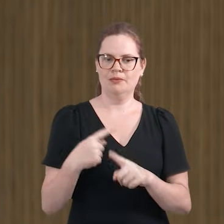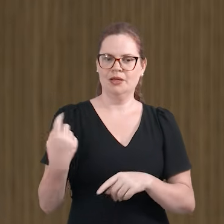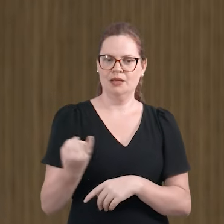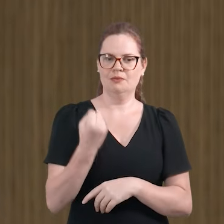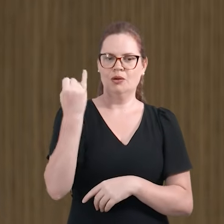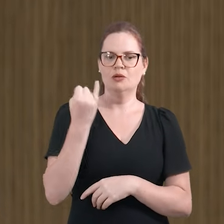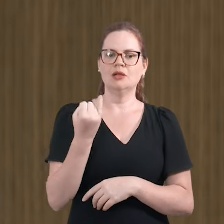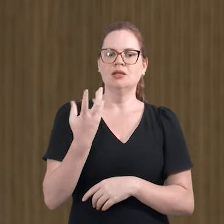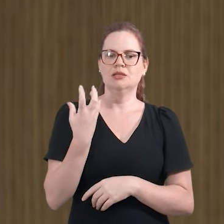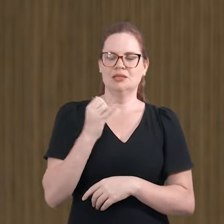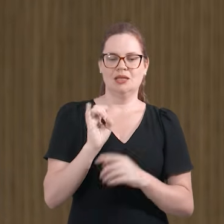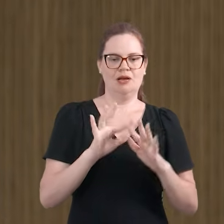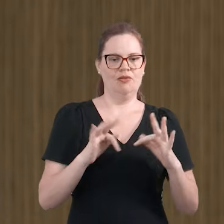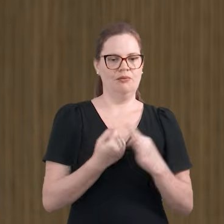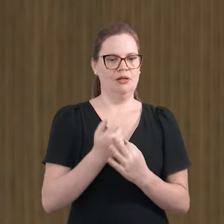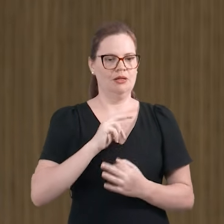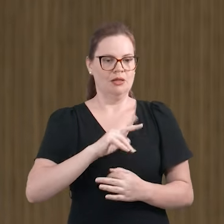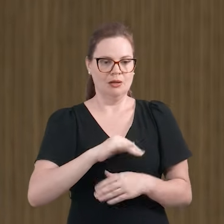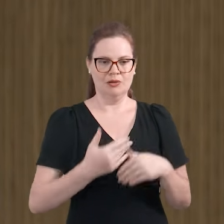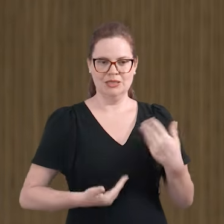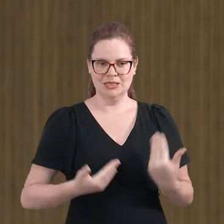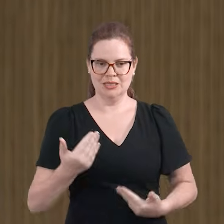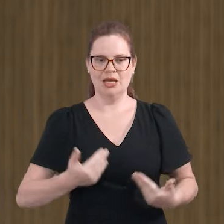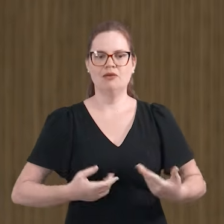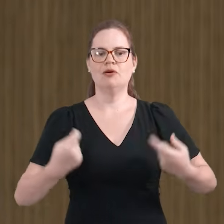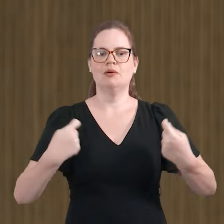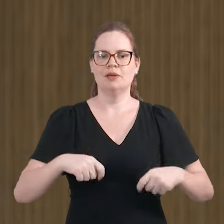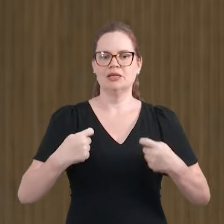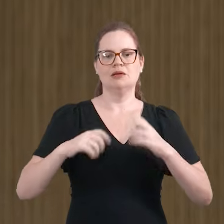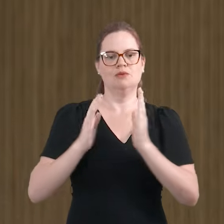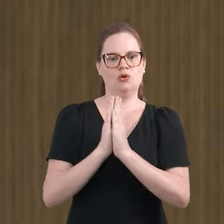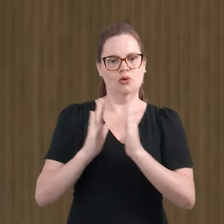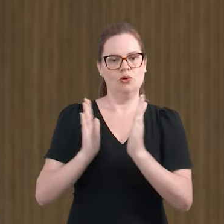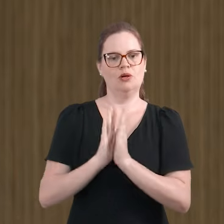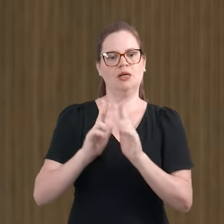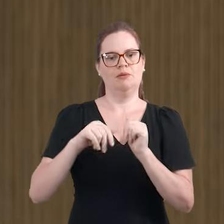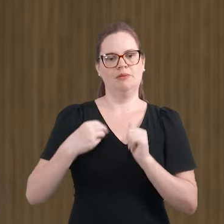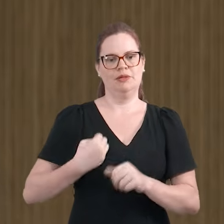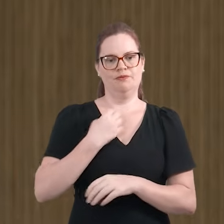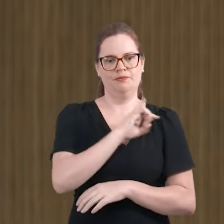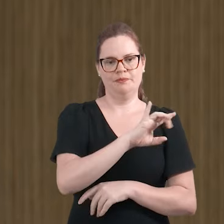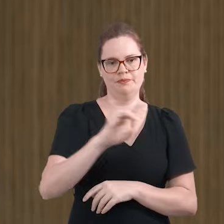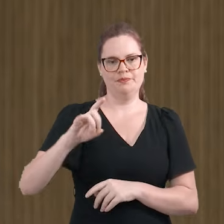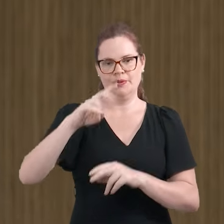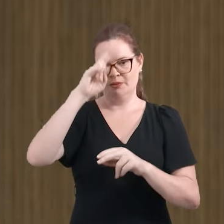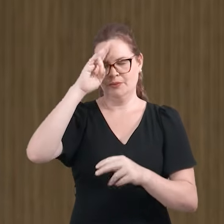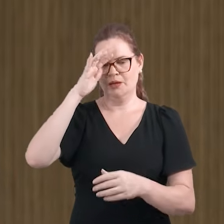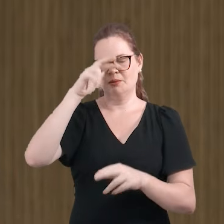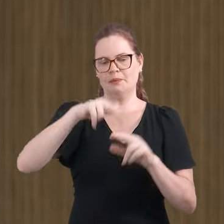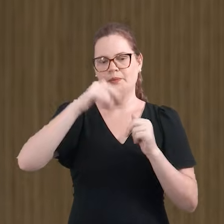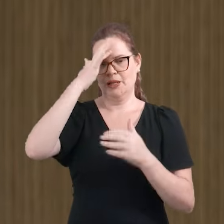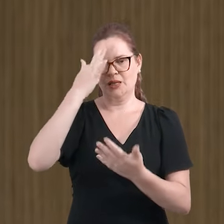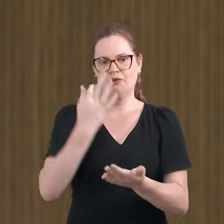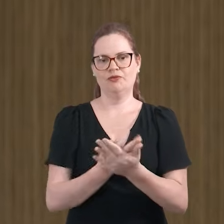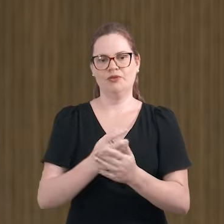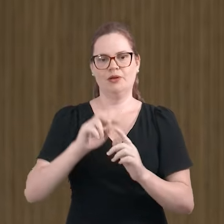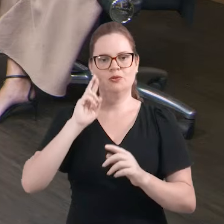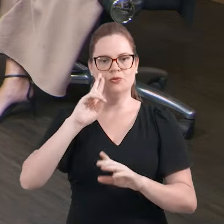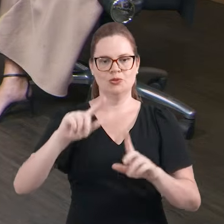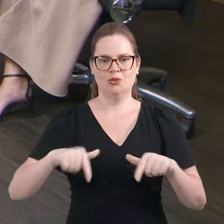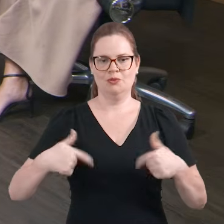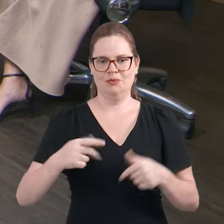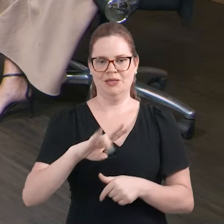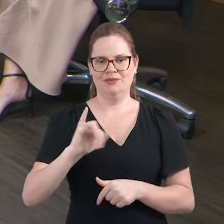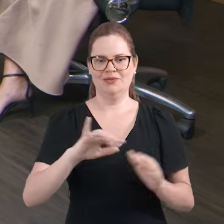no importando que los familiares no sean cristianos, sí debemos orar por cada uno de ellos y no perder la fe, porque el Señor va a obrar.